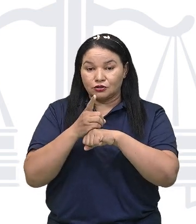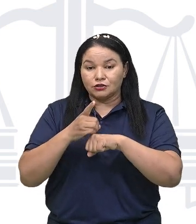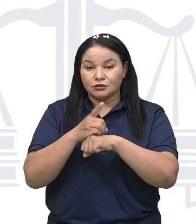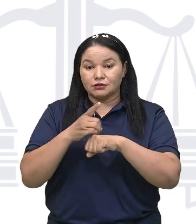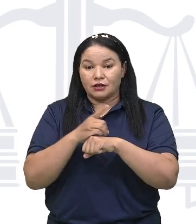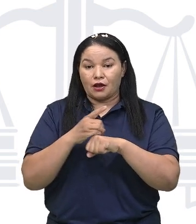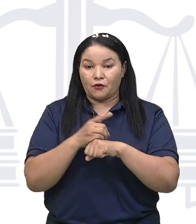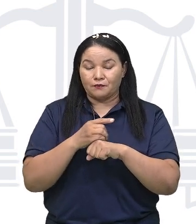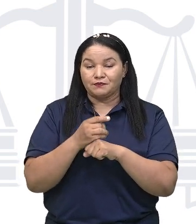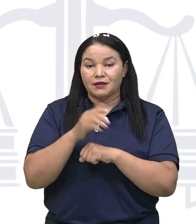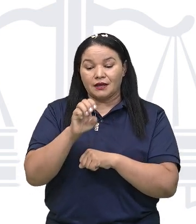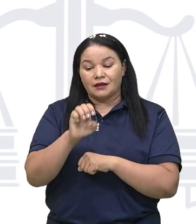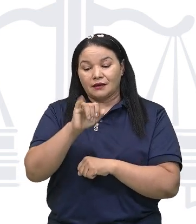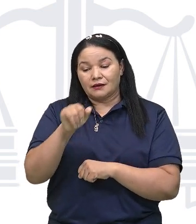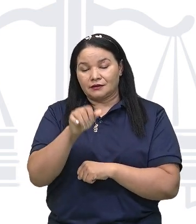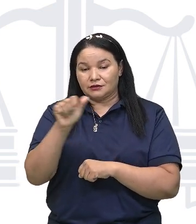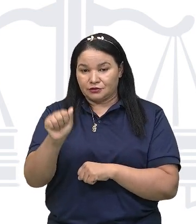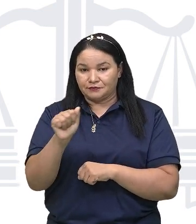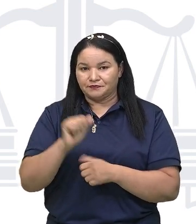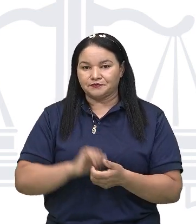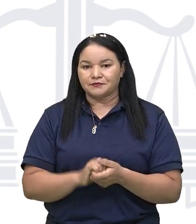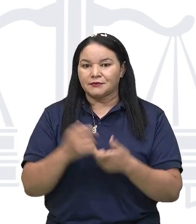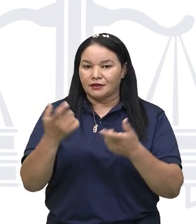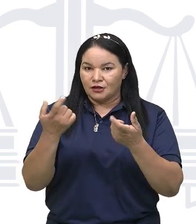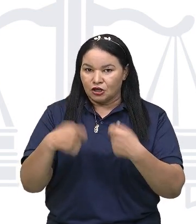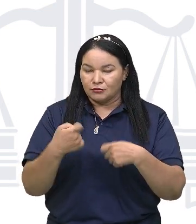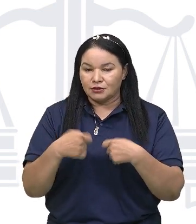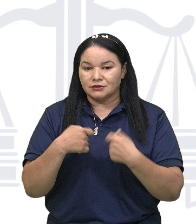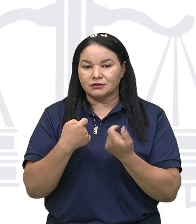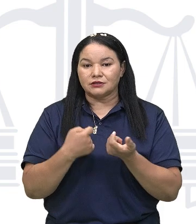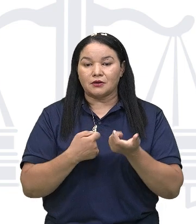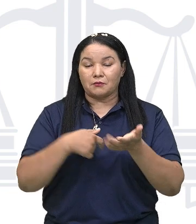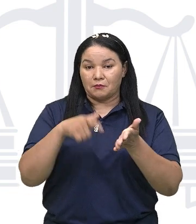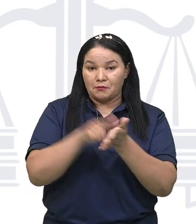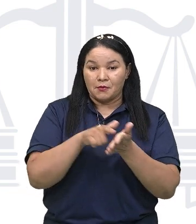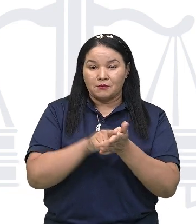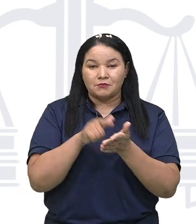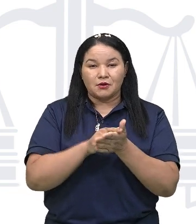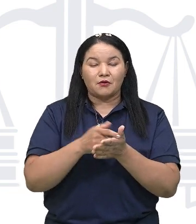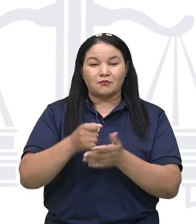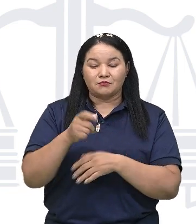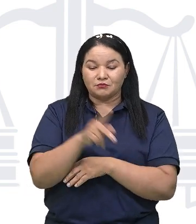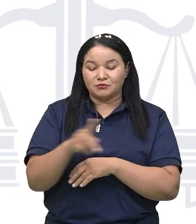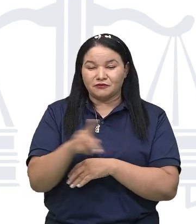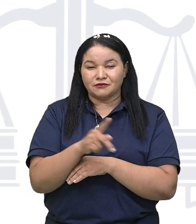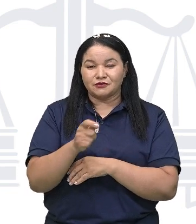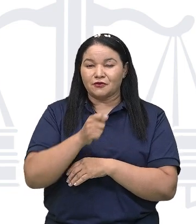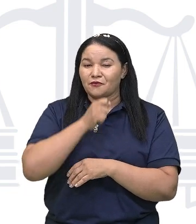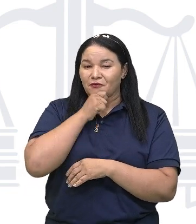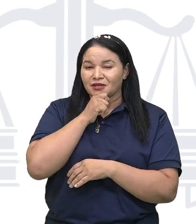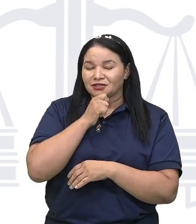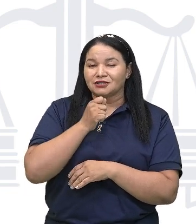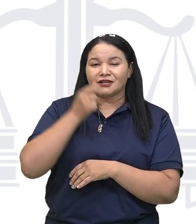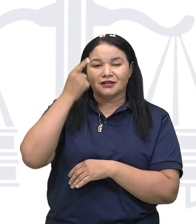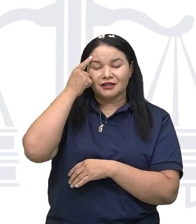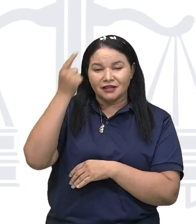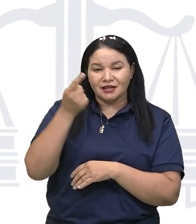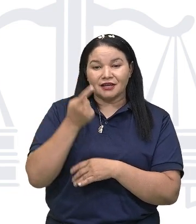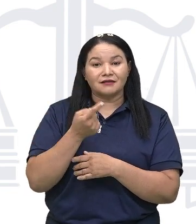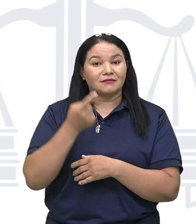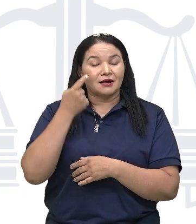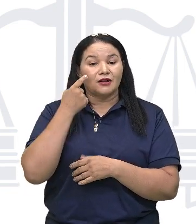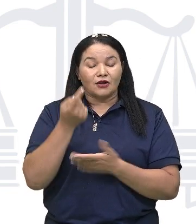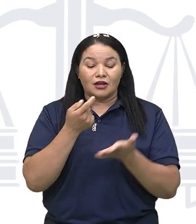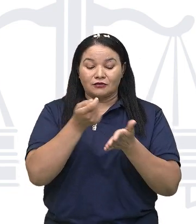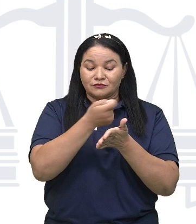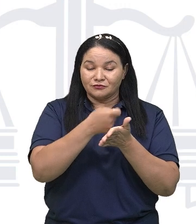precisar retomar, né, aquele diário físico. Quem é professor mais antigo lembra, né, que nós fazíamos ali manual, tínhamos aquele